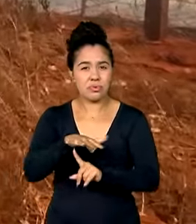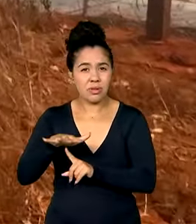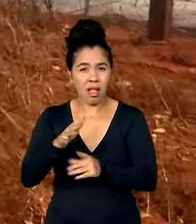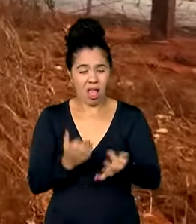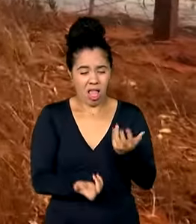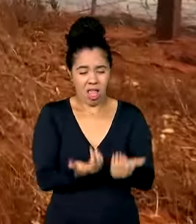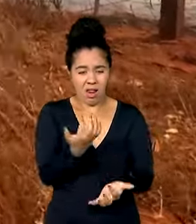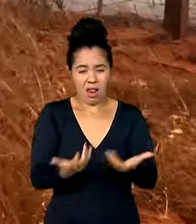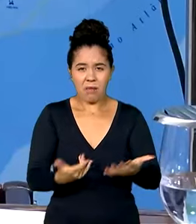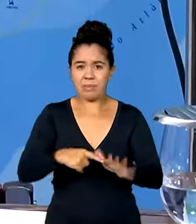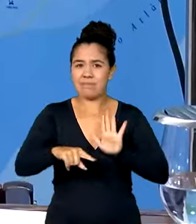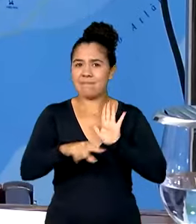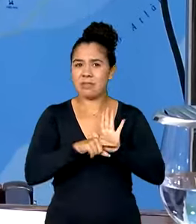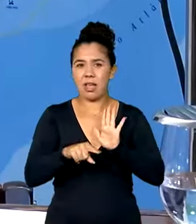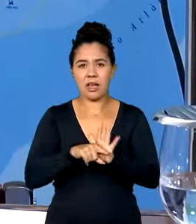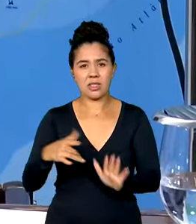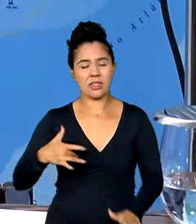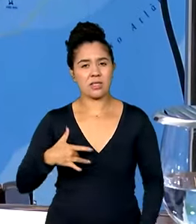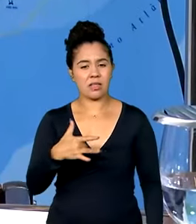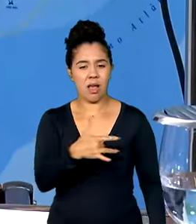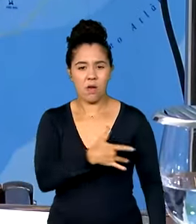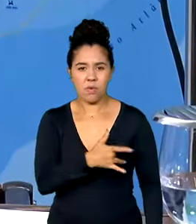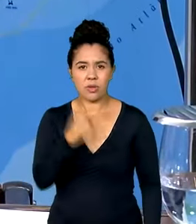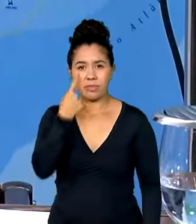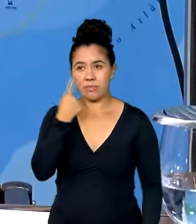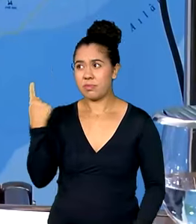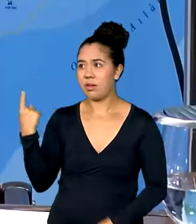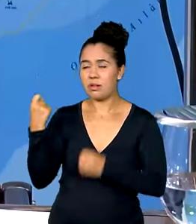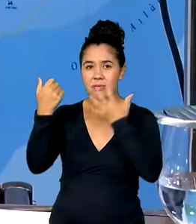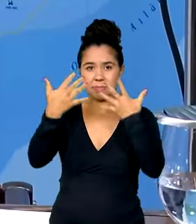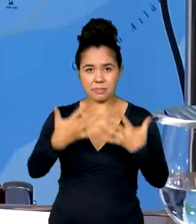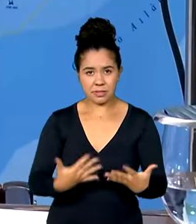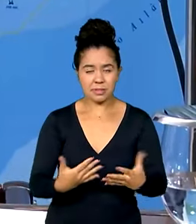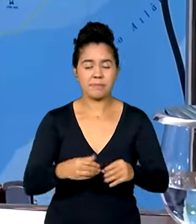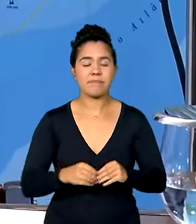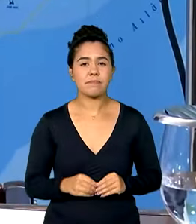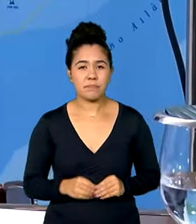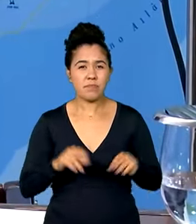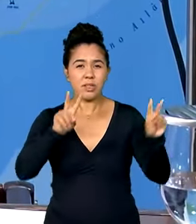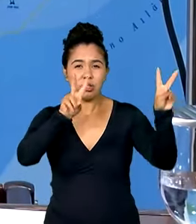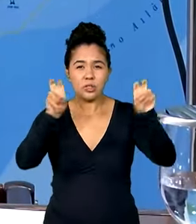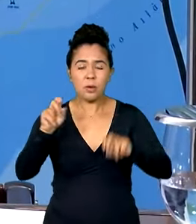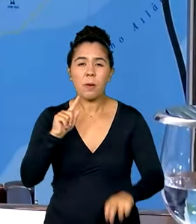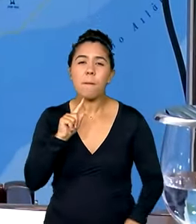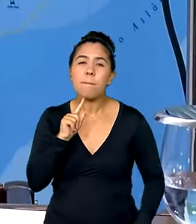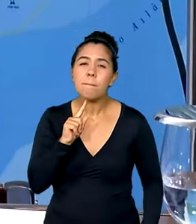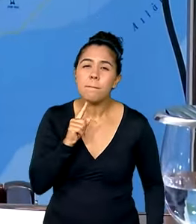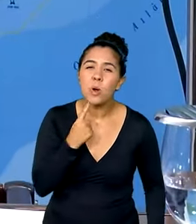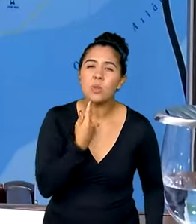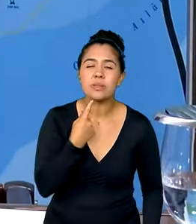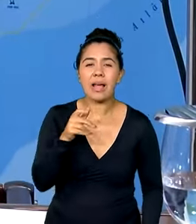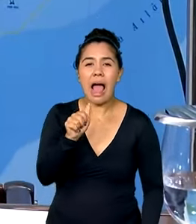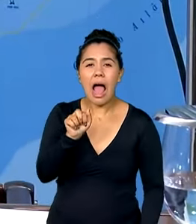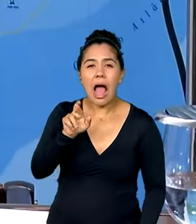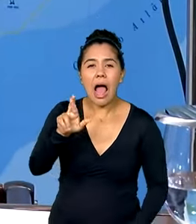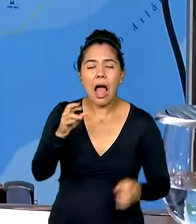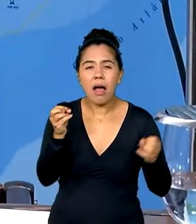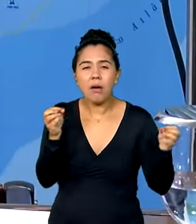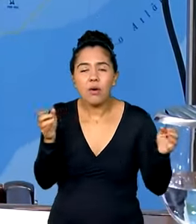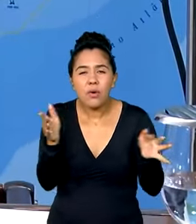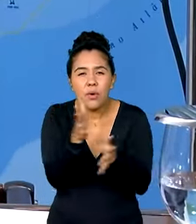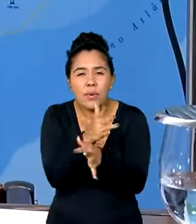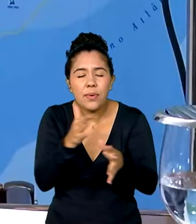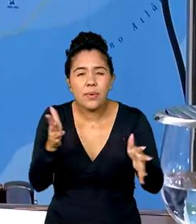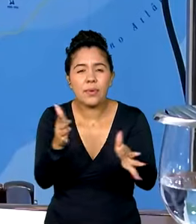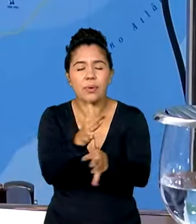na saúde das pessoas, como destacou a ministra da Saúde. Além da poluição do ar, o aumento da temperatura